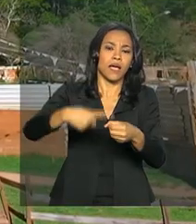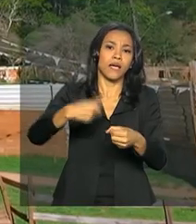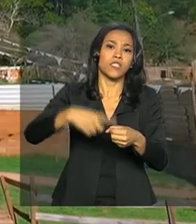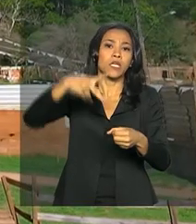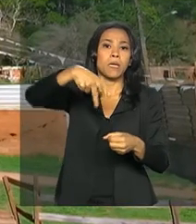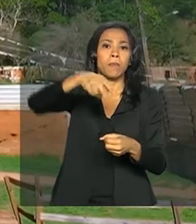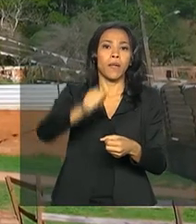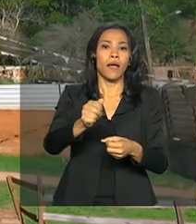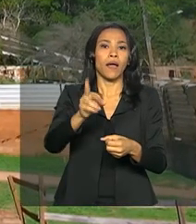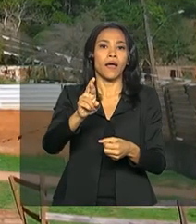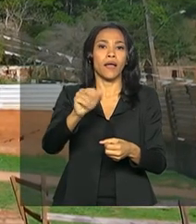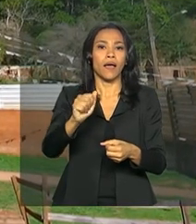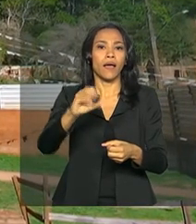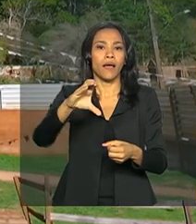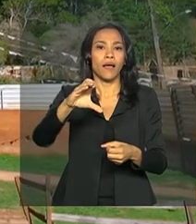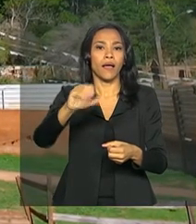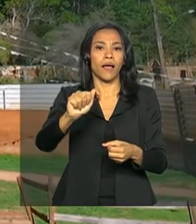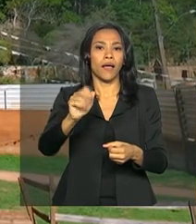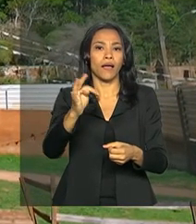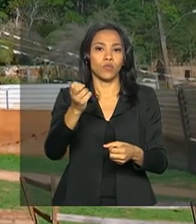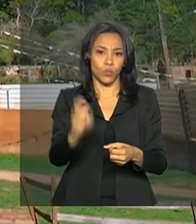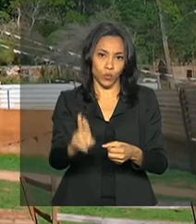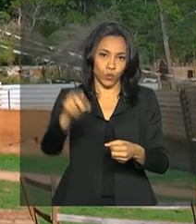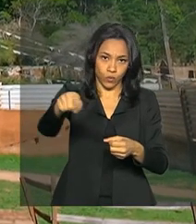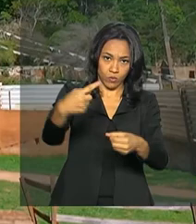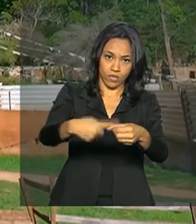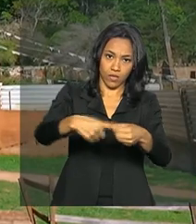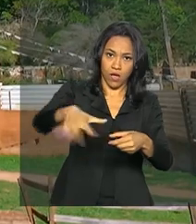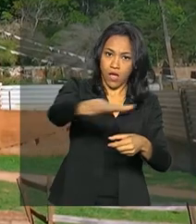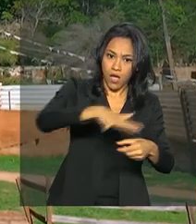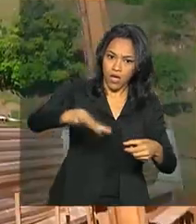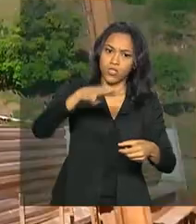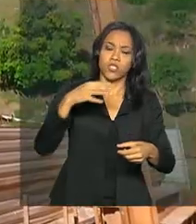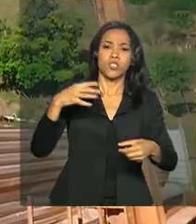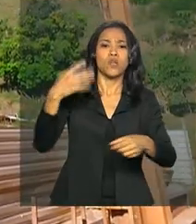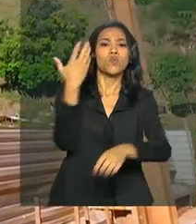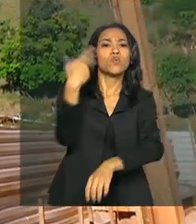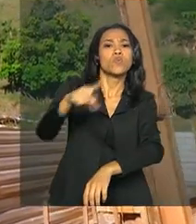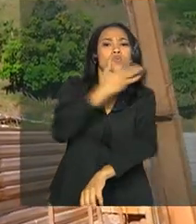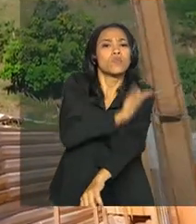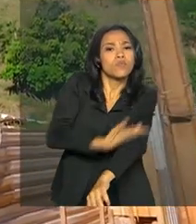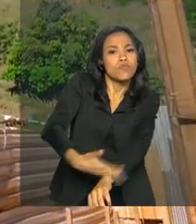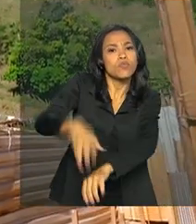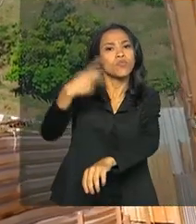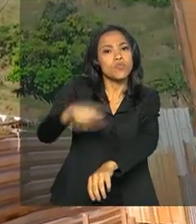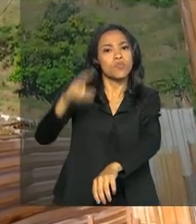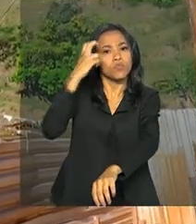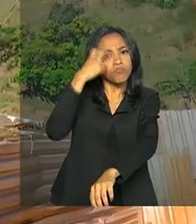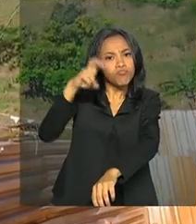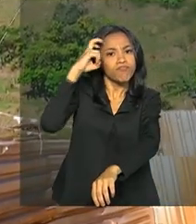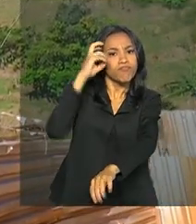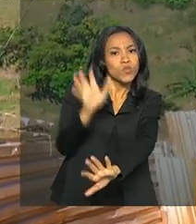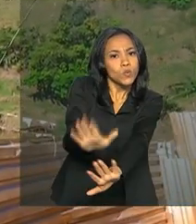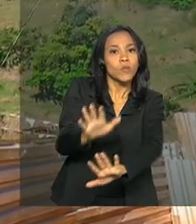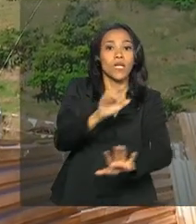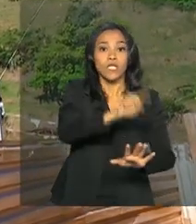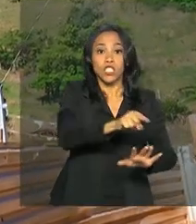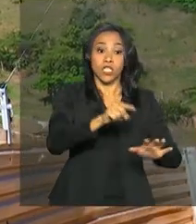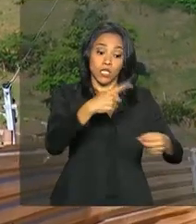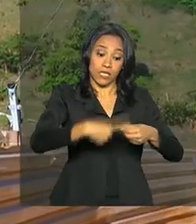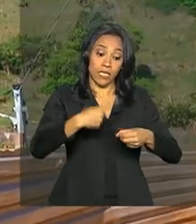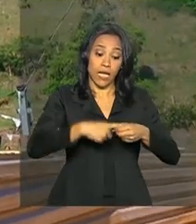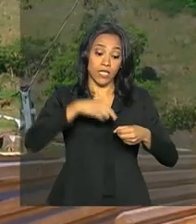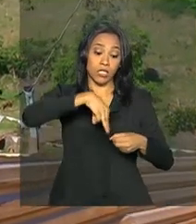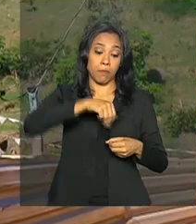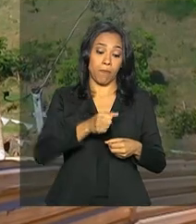é utilizado. A comunidade Paracatu de Baixo, nos seus rituais tradicionais, eles se dirigem, se deslocam de Mariana até